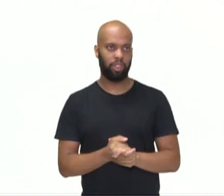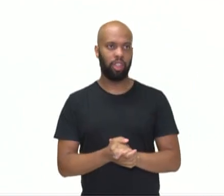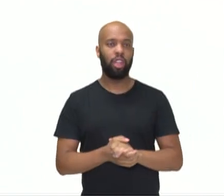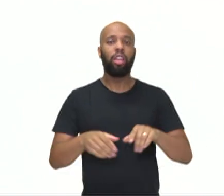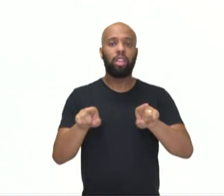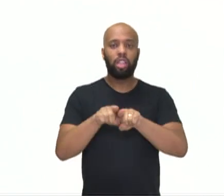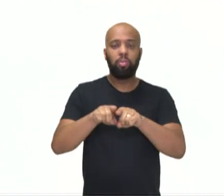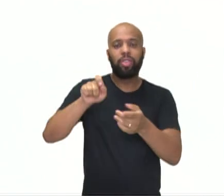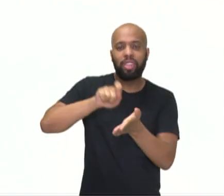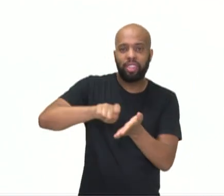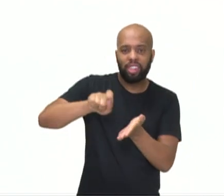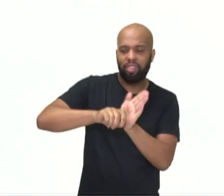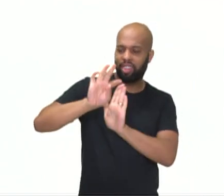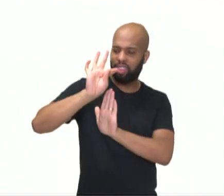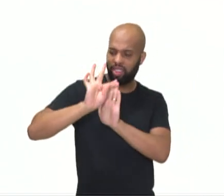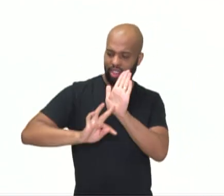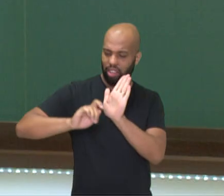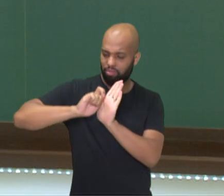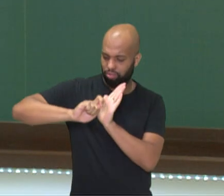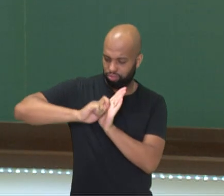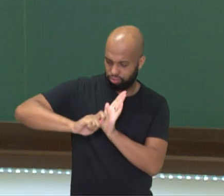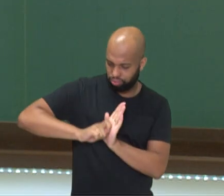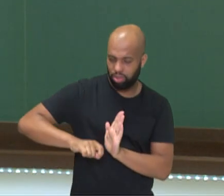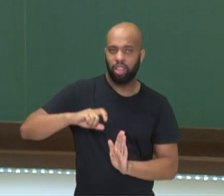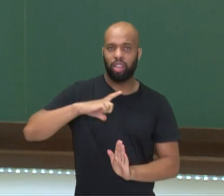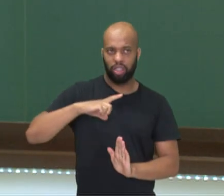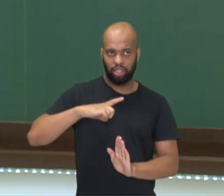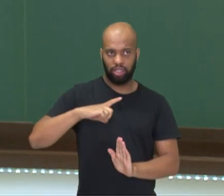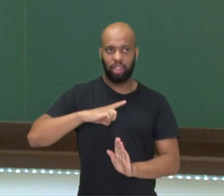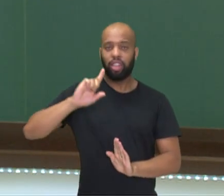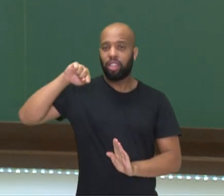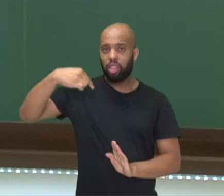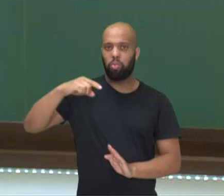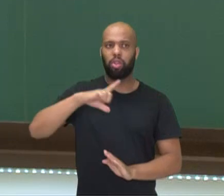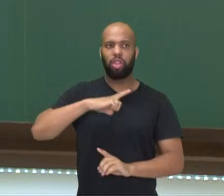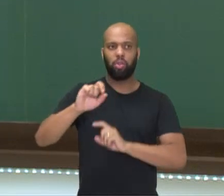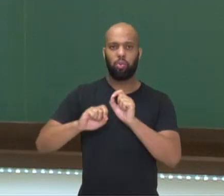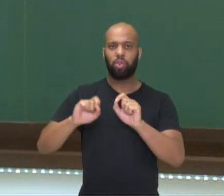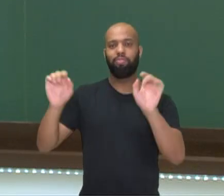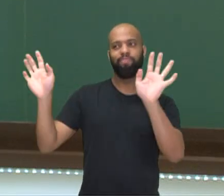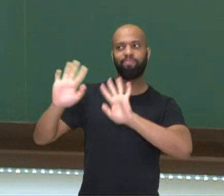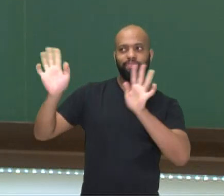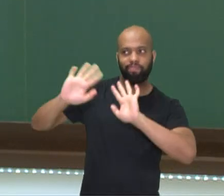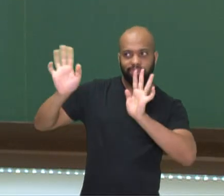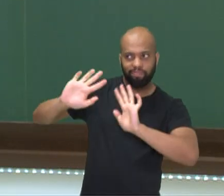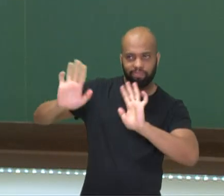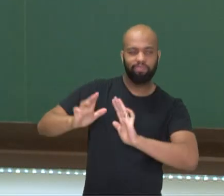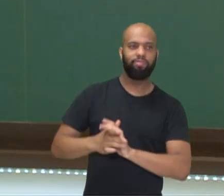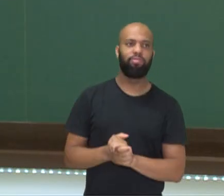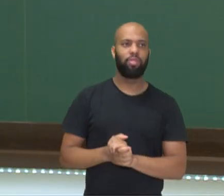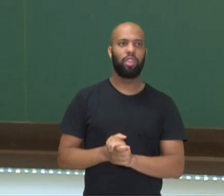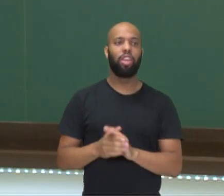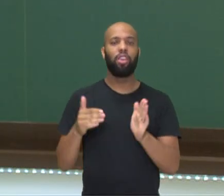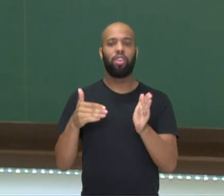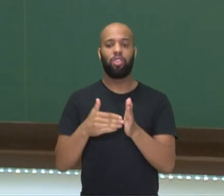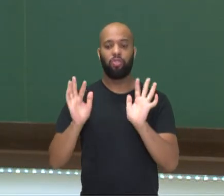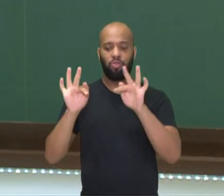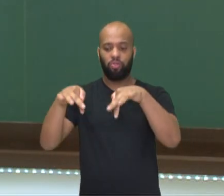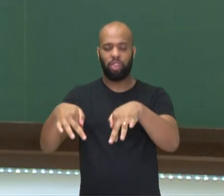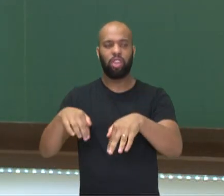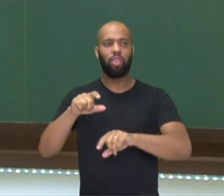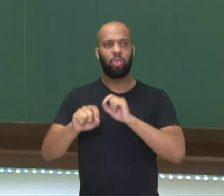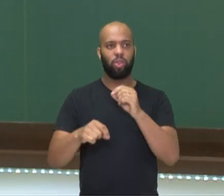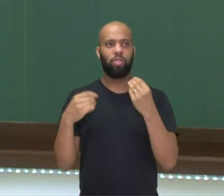escrevo um texto, né? Eu tenho o corpo do texto, depois eu tenho a despedida e por último